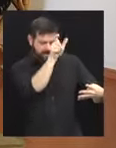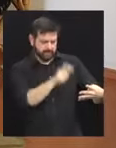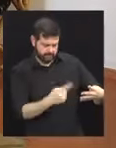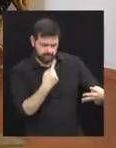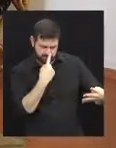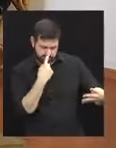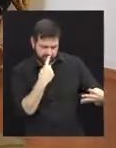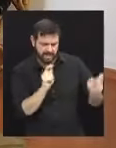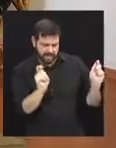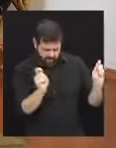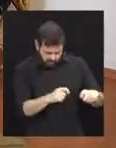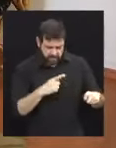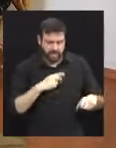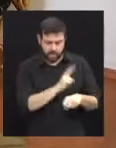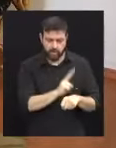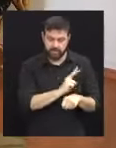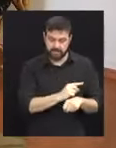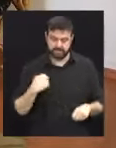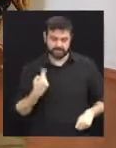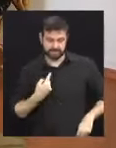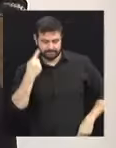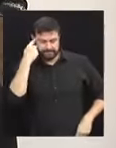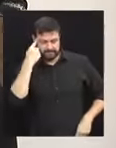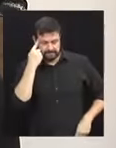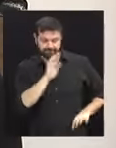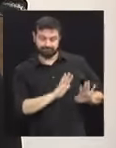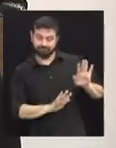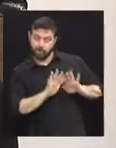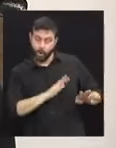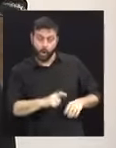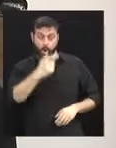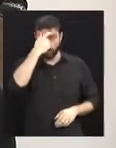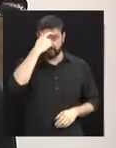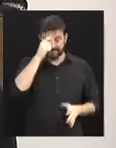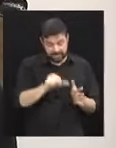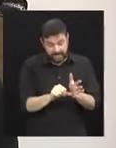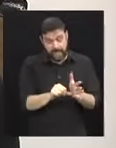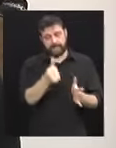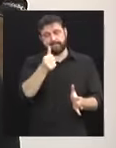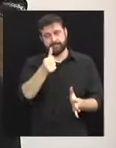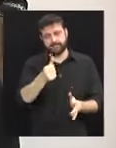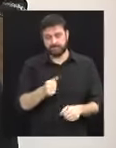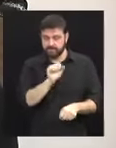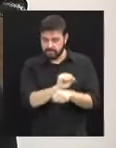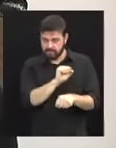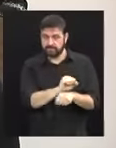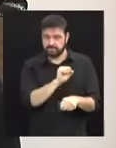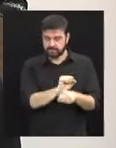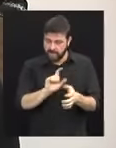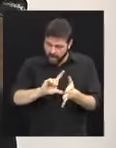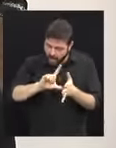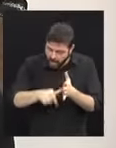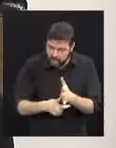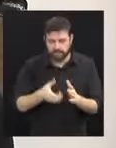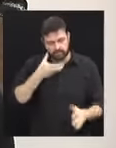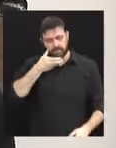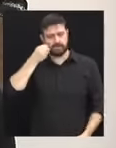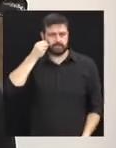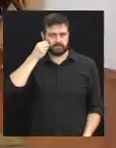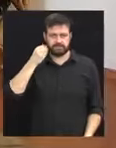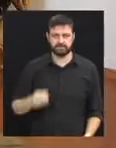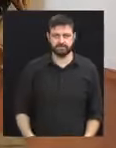o processo ou se a gente já tenta de uma forma conscientizar ali mesmo e esperar um pouco mais para mudar a situação da